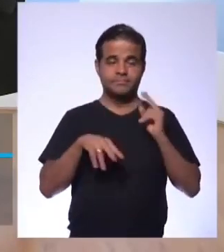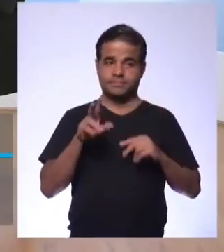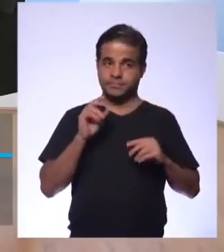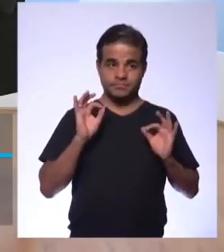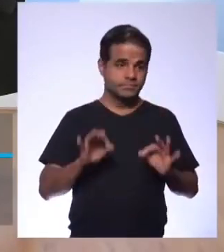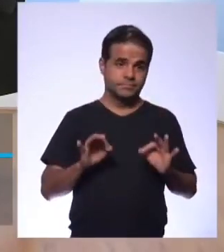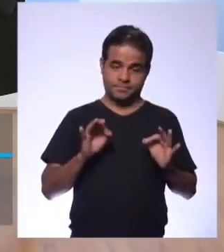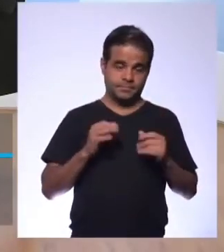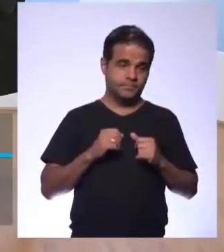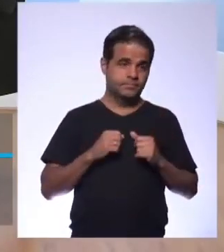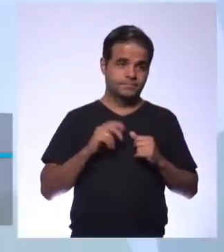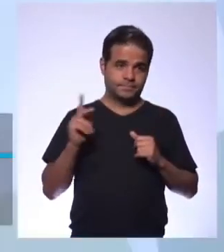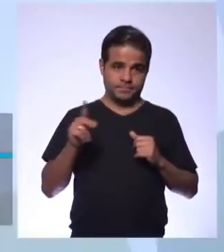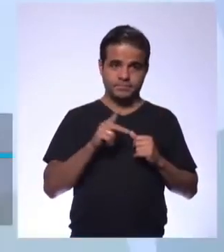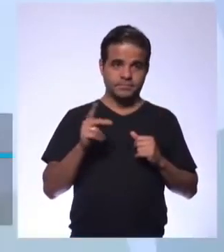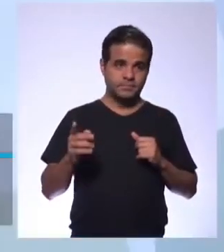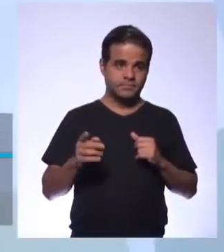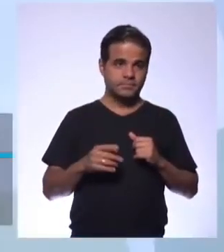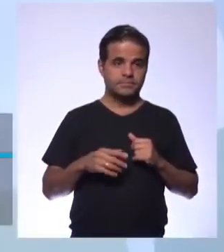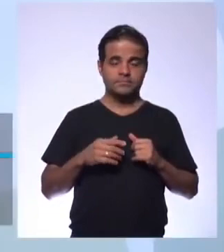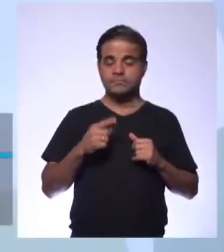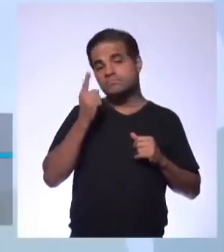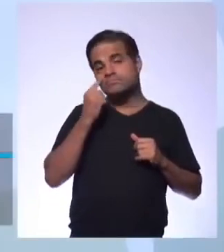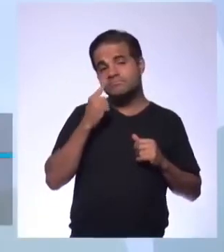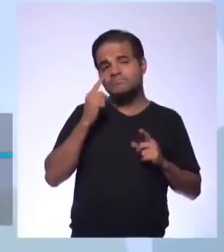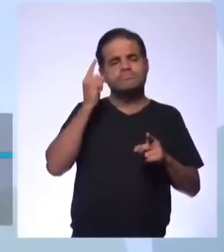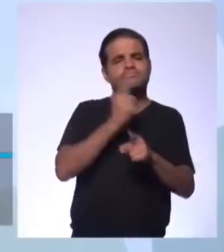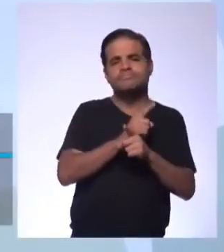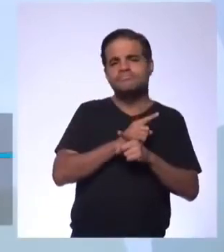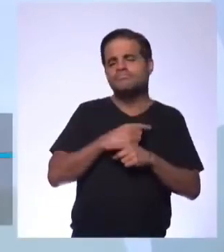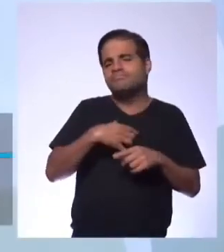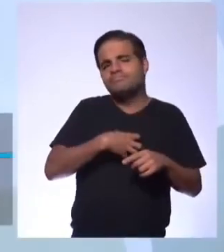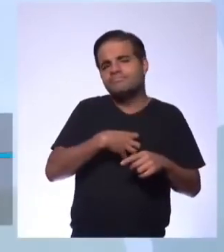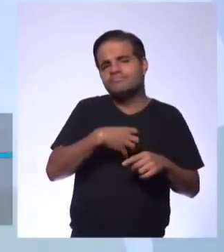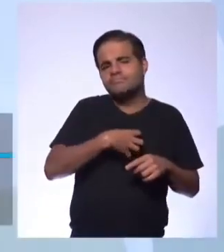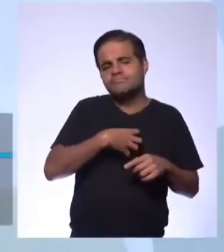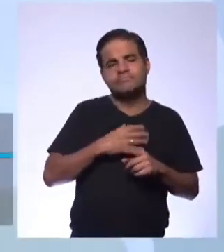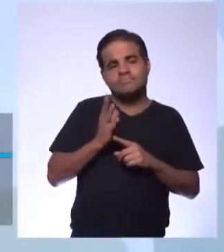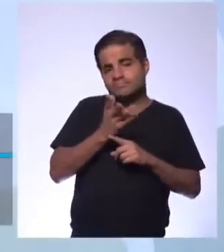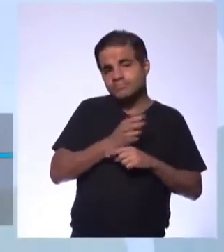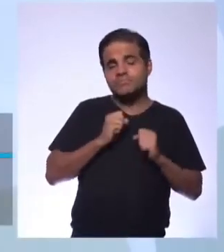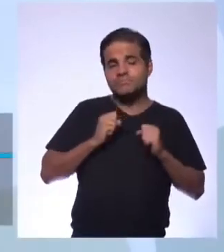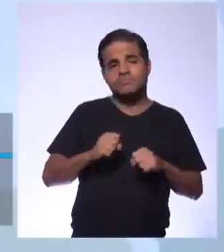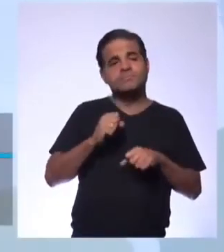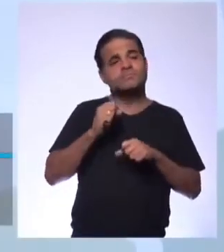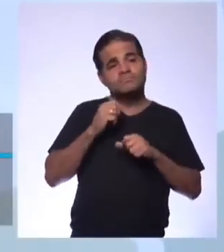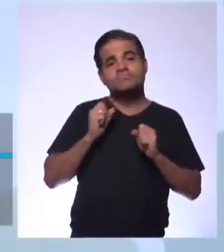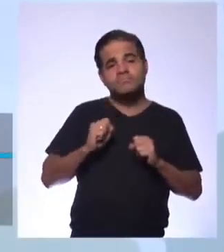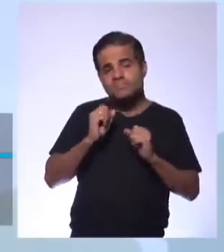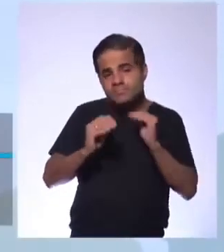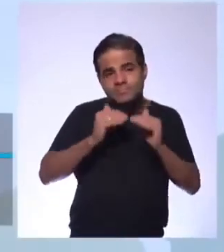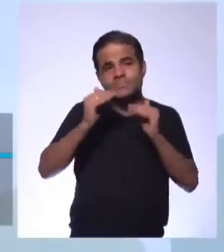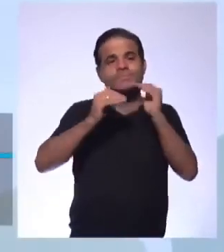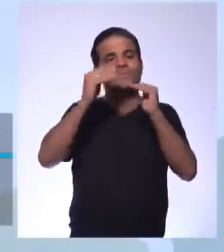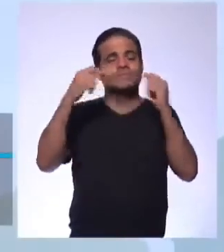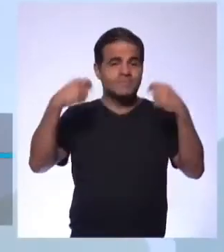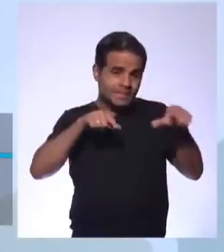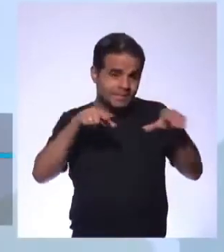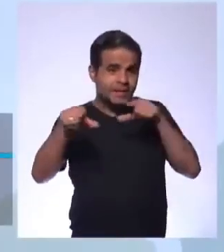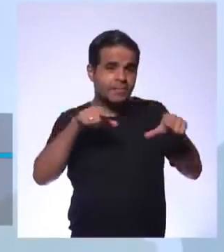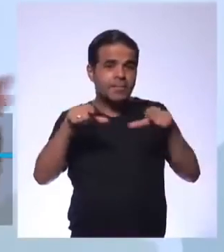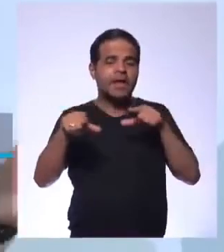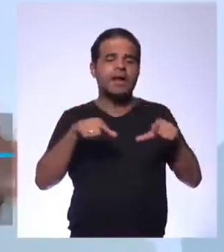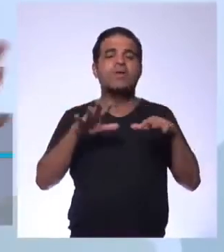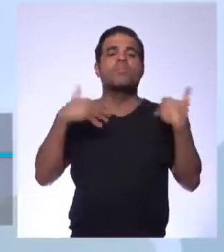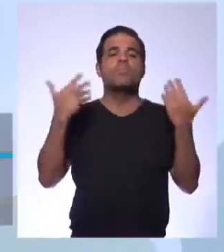professora. Então, vamos lá a descobrir aí quais são os tipos de arte, porque para eu poder desenvolver, a gente tem que trabalhar um